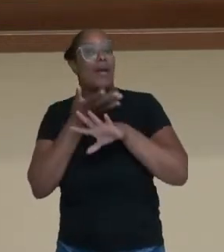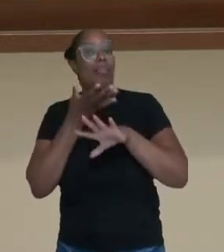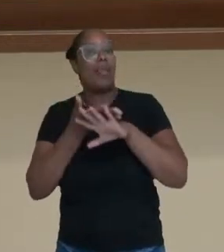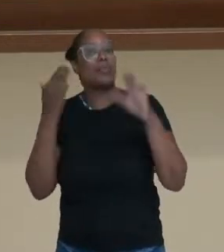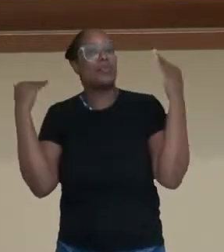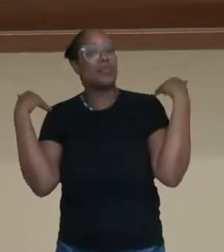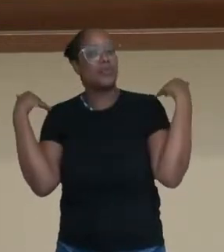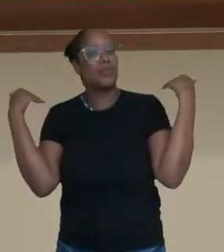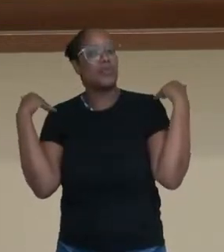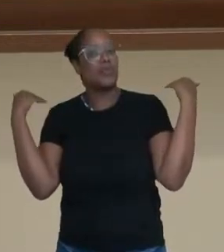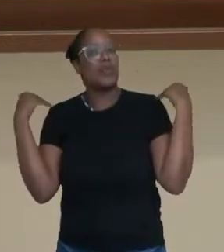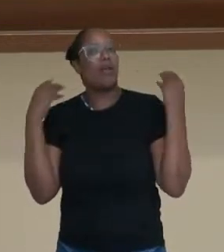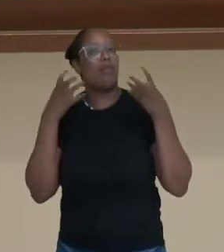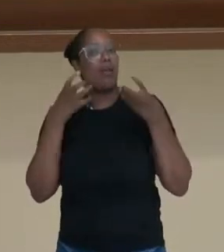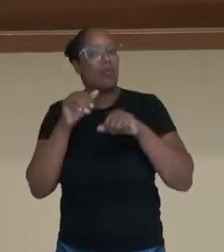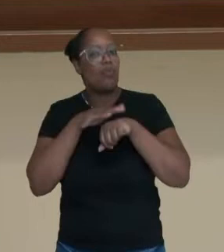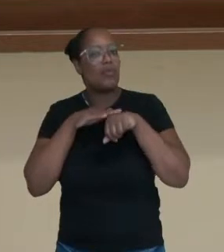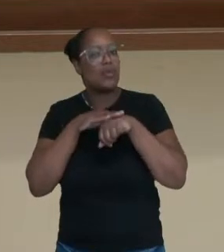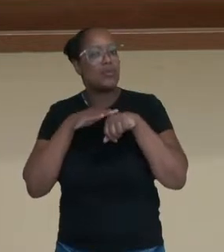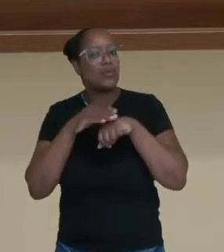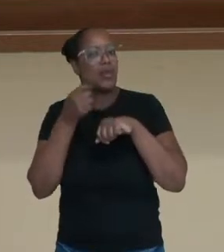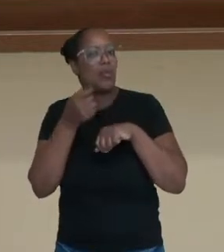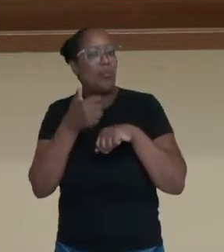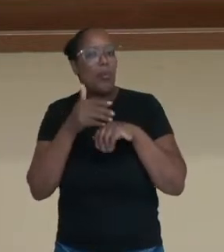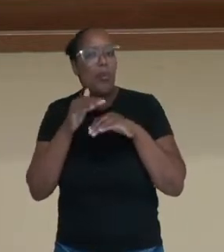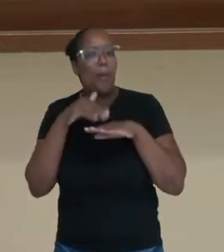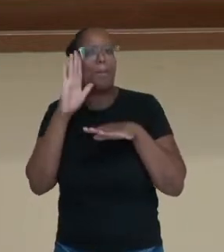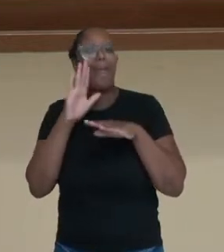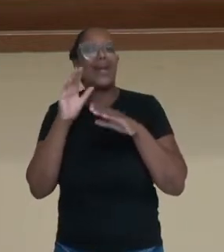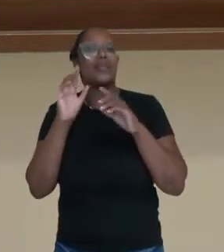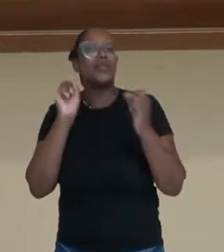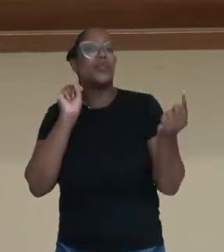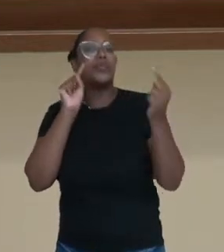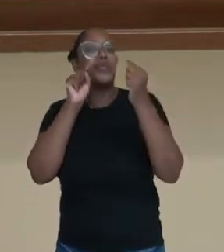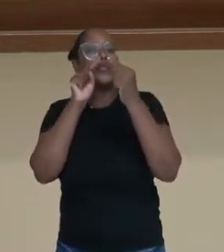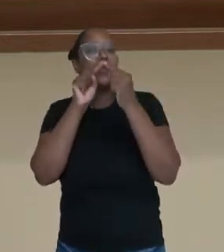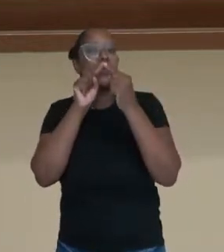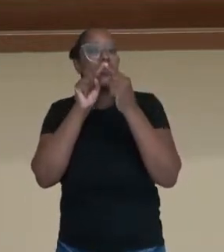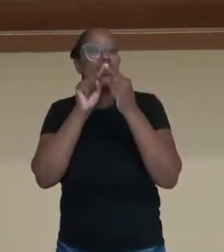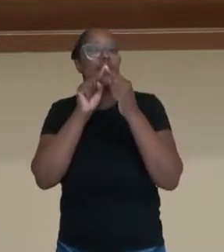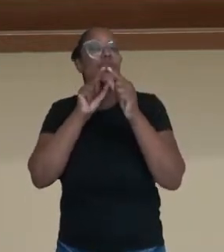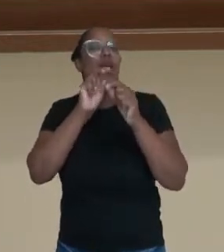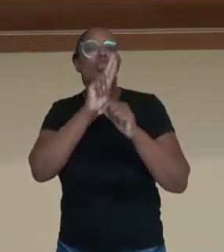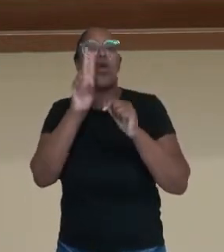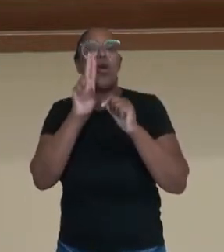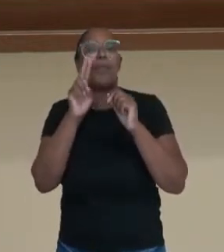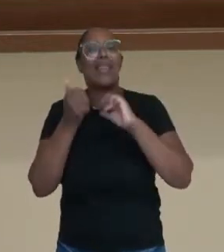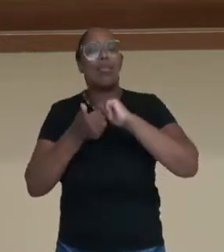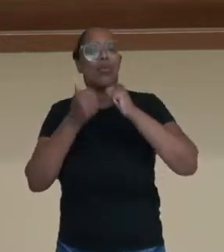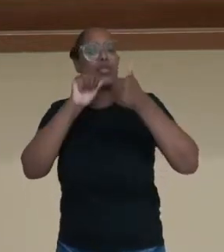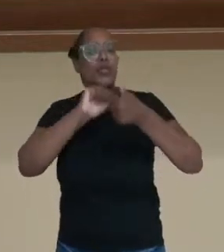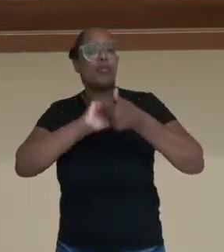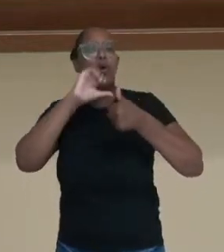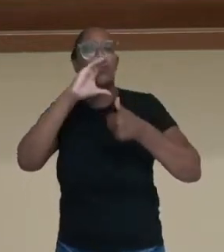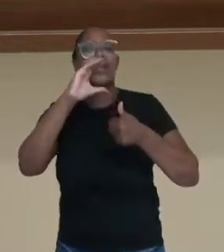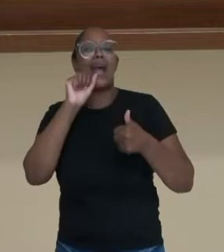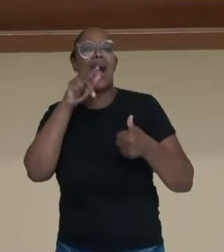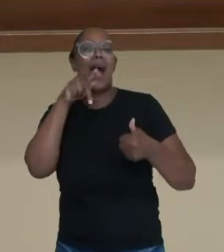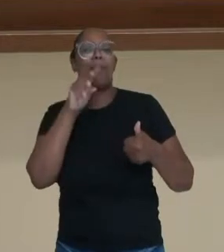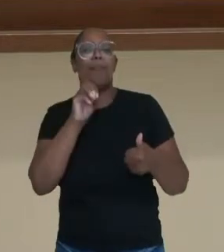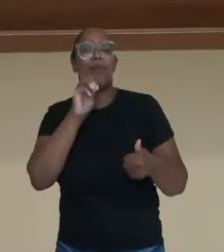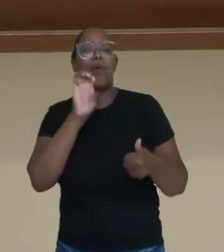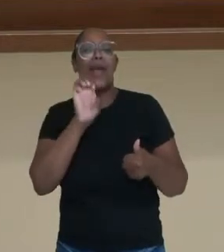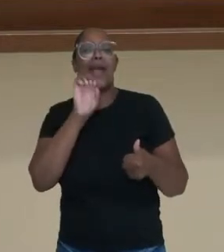mais com vocês sobre características da capoeira, essa luta